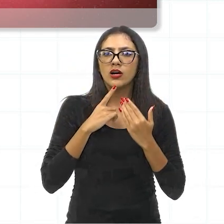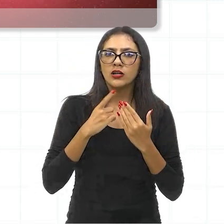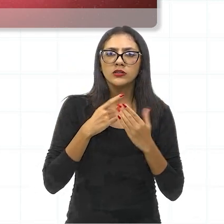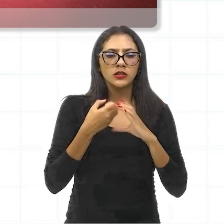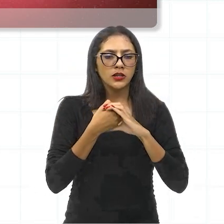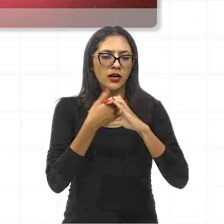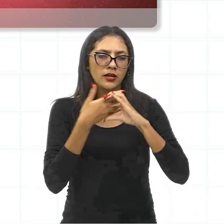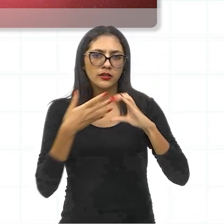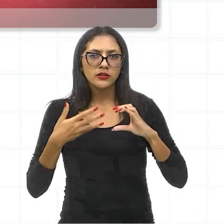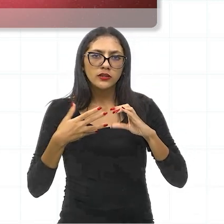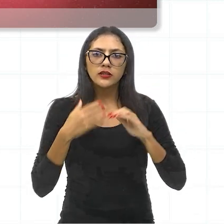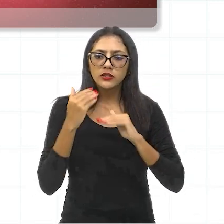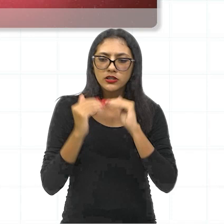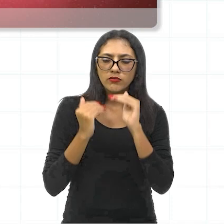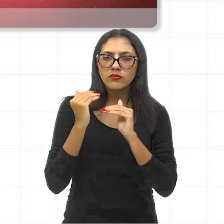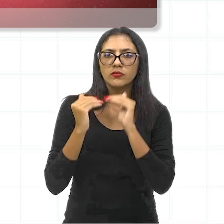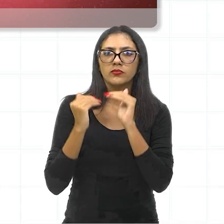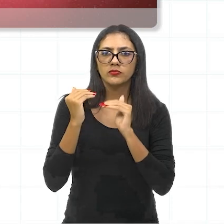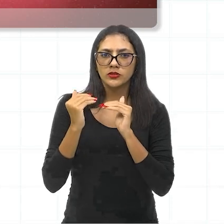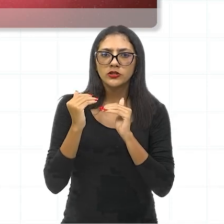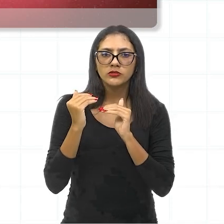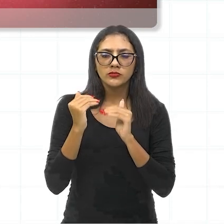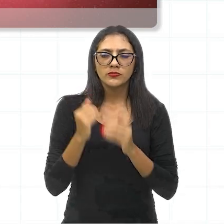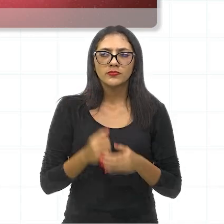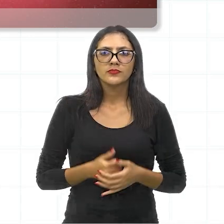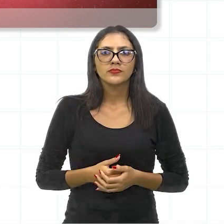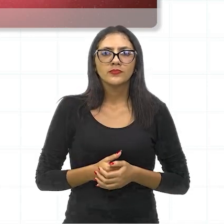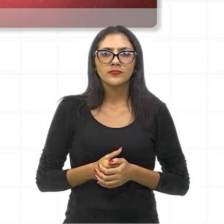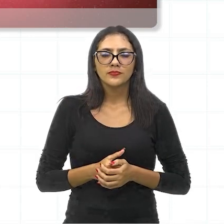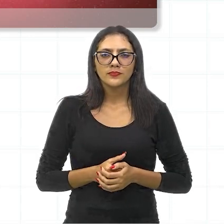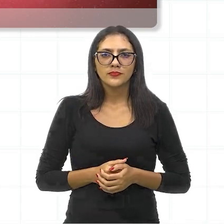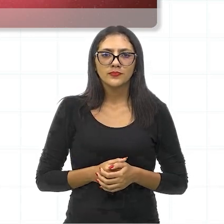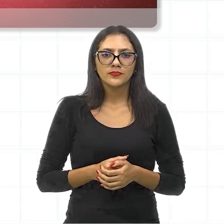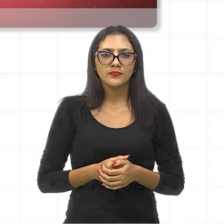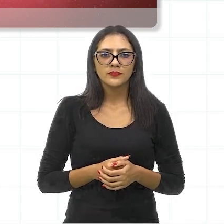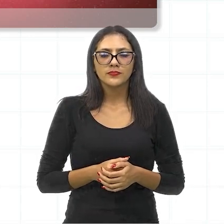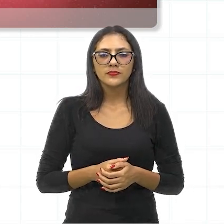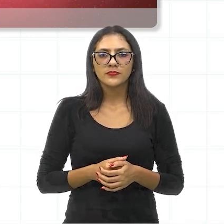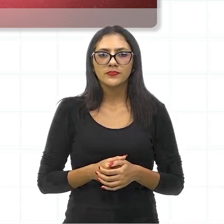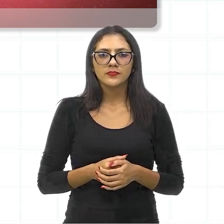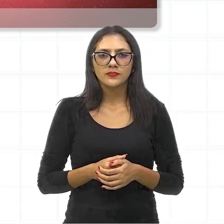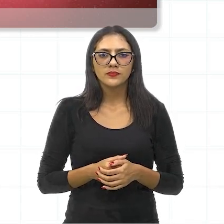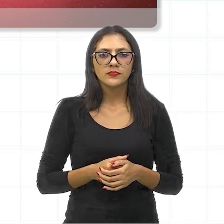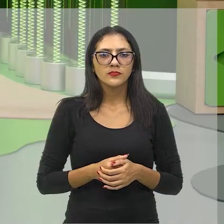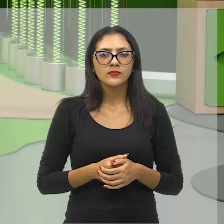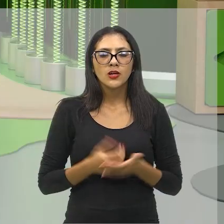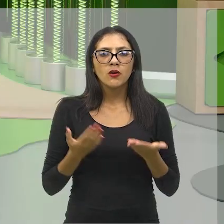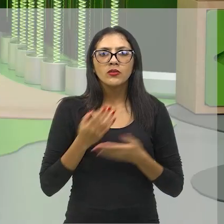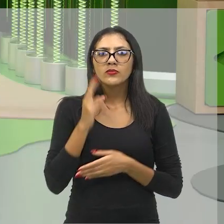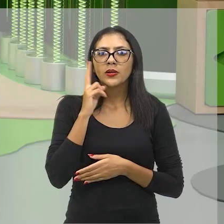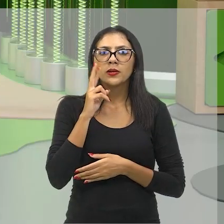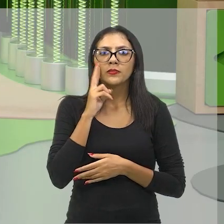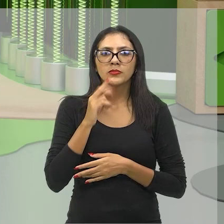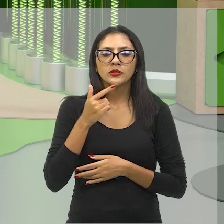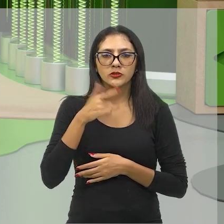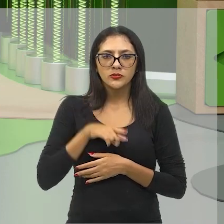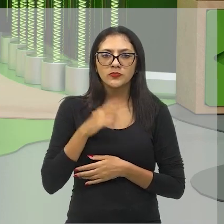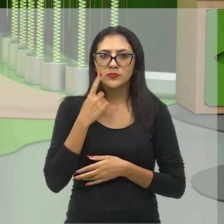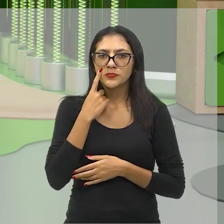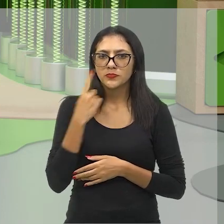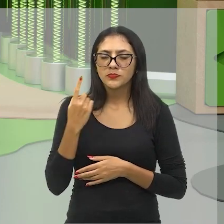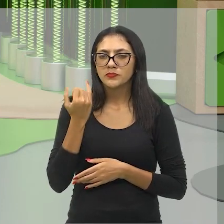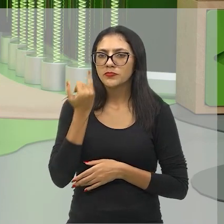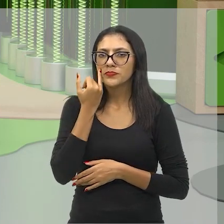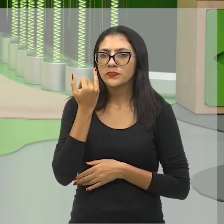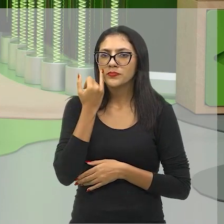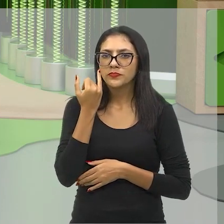vai iniciar, então, a etapa fetal. Tá? Então, a gente vai relembrar agora as nossas imagens, a gente vai observar aqui um